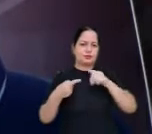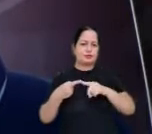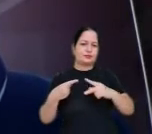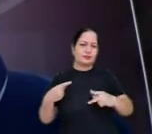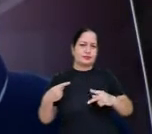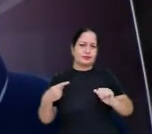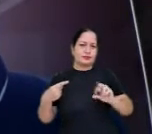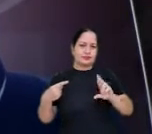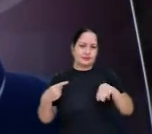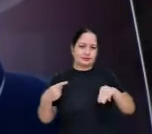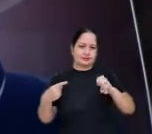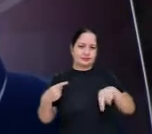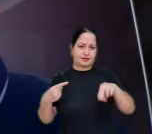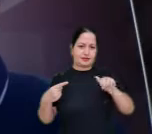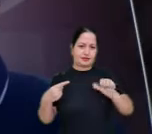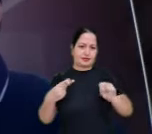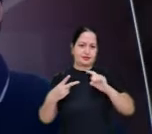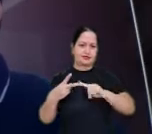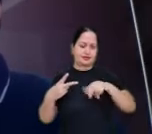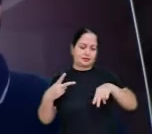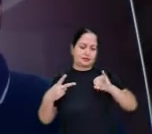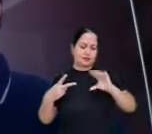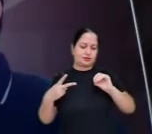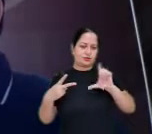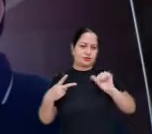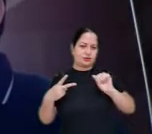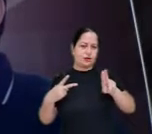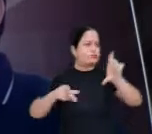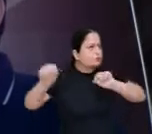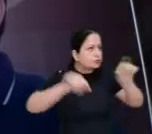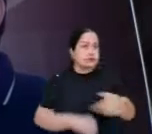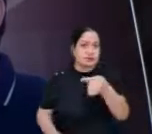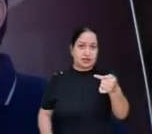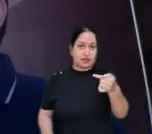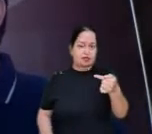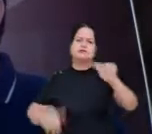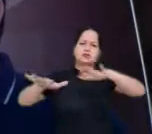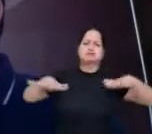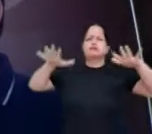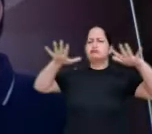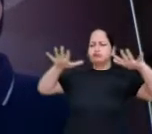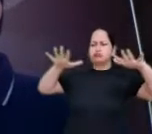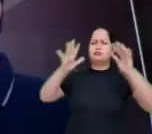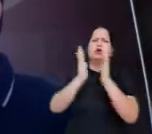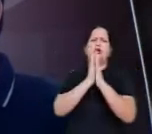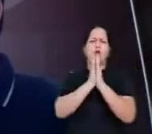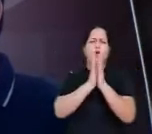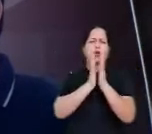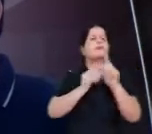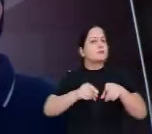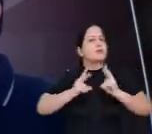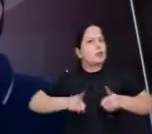estes, orando, lhes impuseram as mãos. E crescia a palavra de Deus em Jerusalém, e se multiplicava muito o número